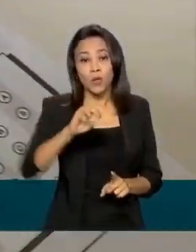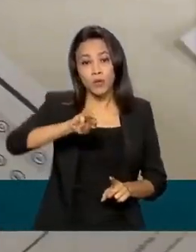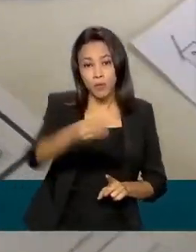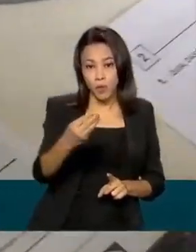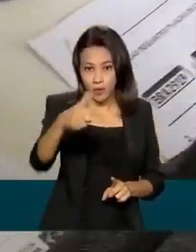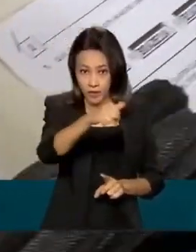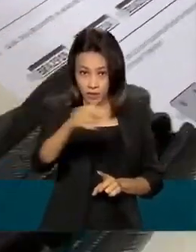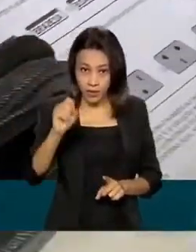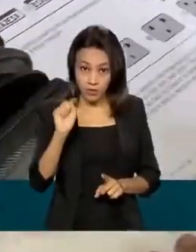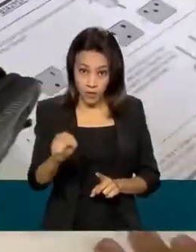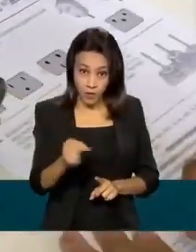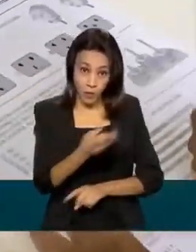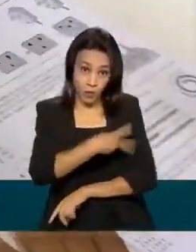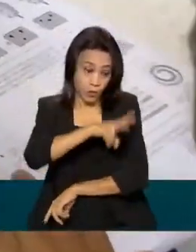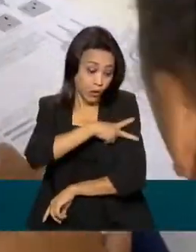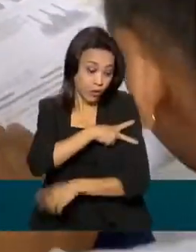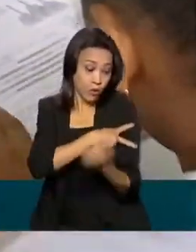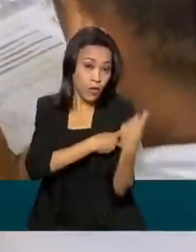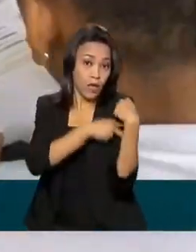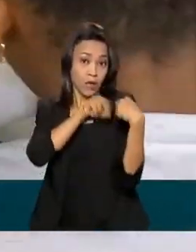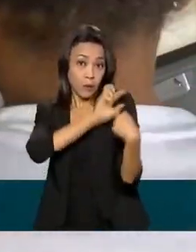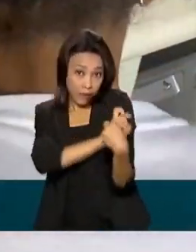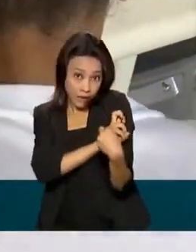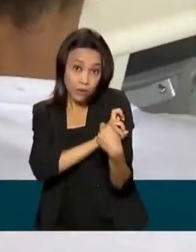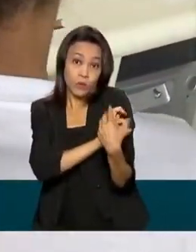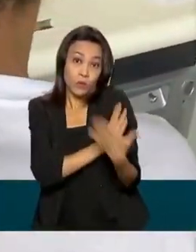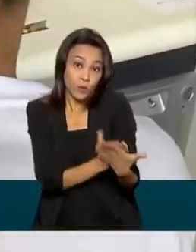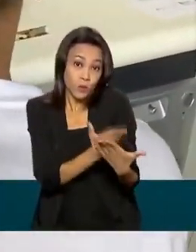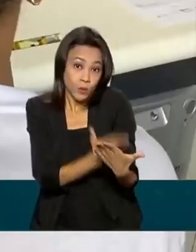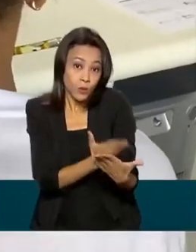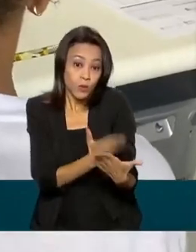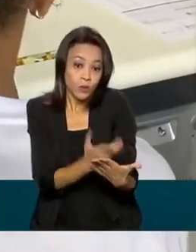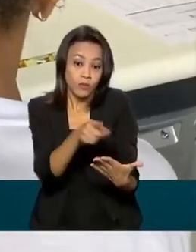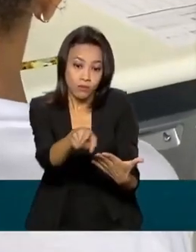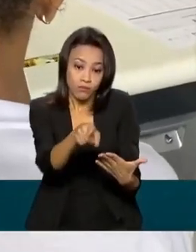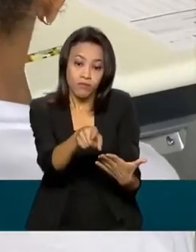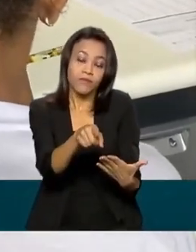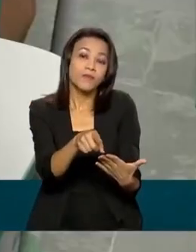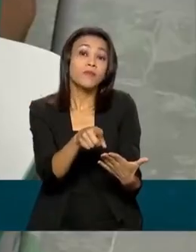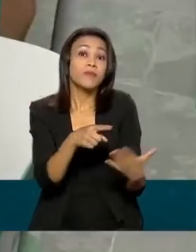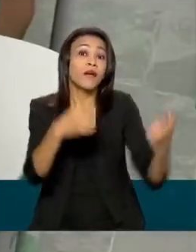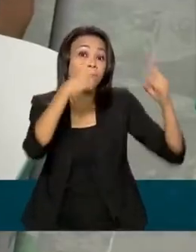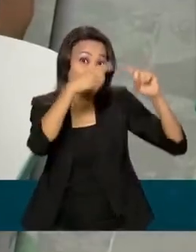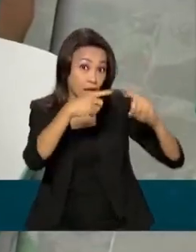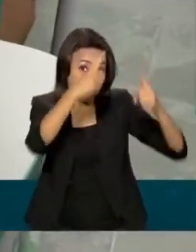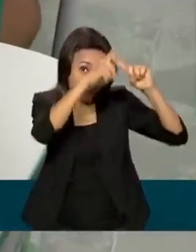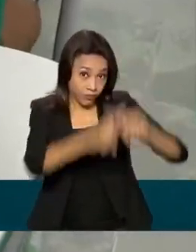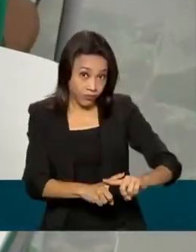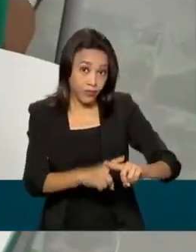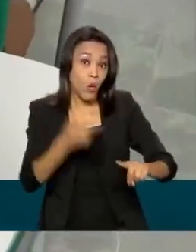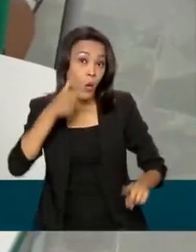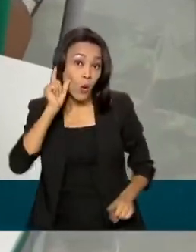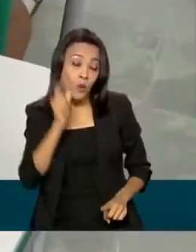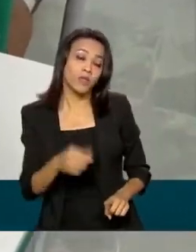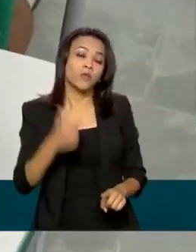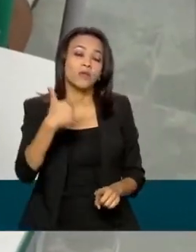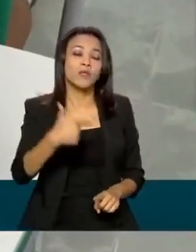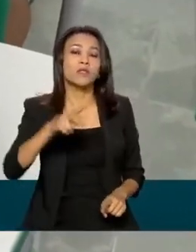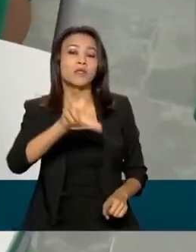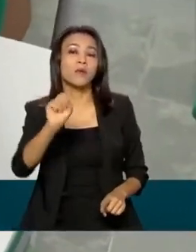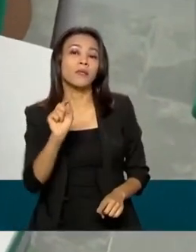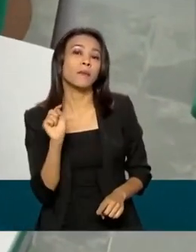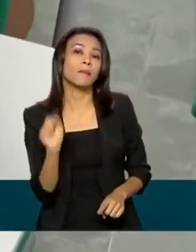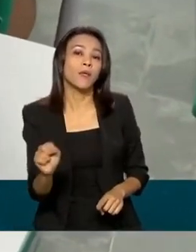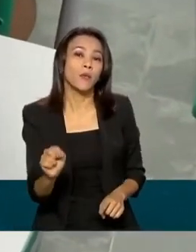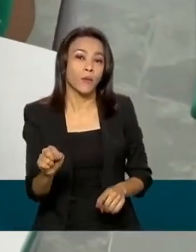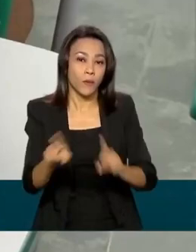entre o segundo e o quinto ano do ensino fundamental estavam no páreo. Ontem, somente 250 mil alunos